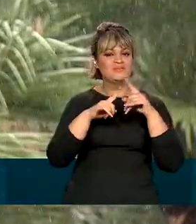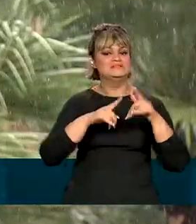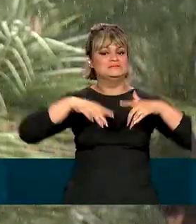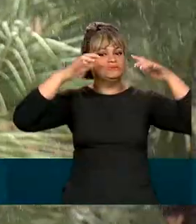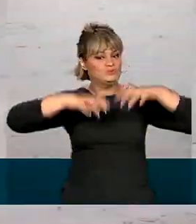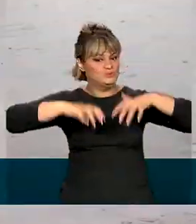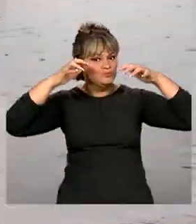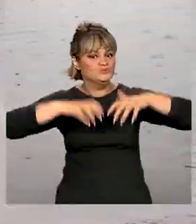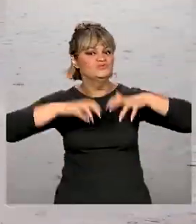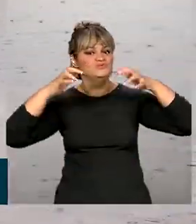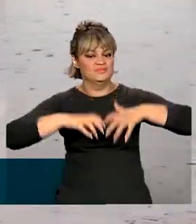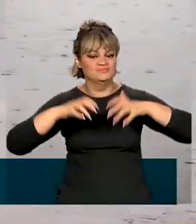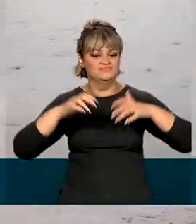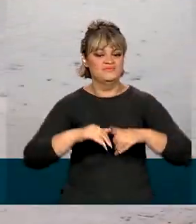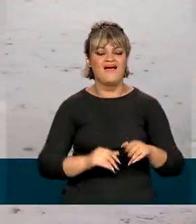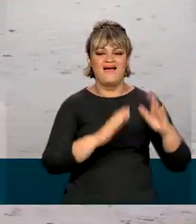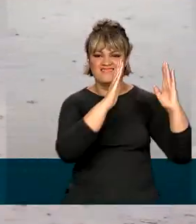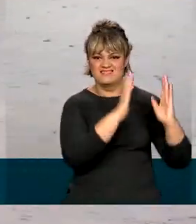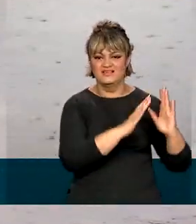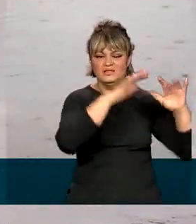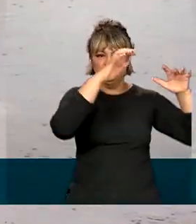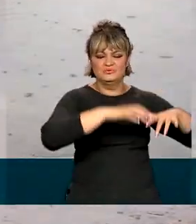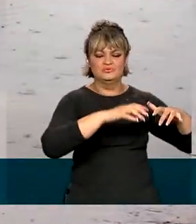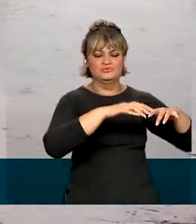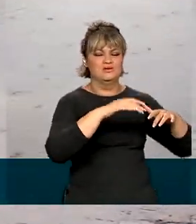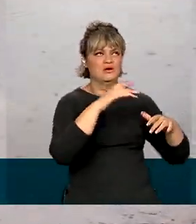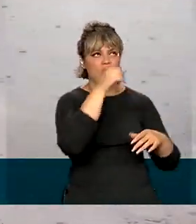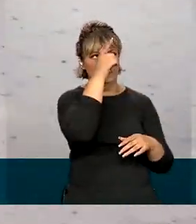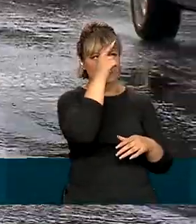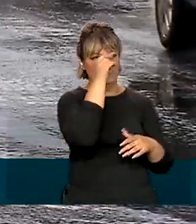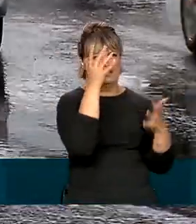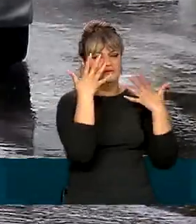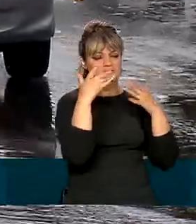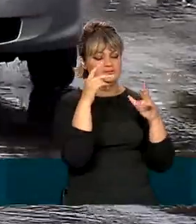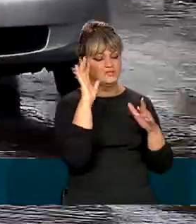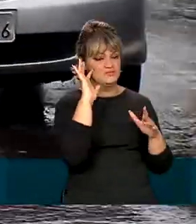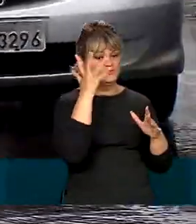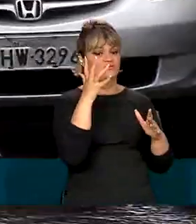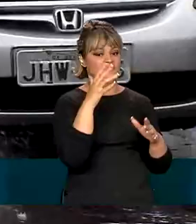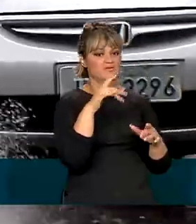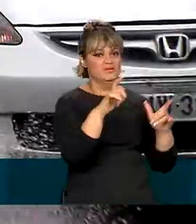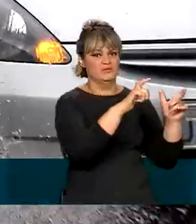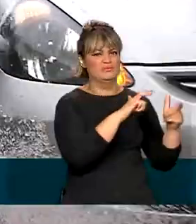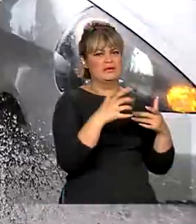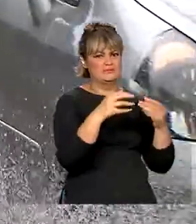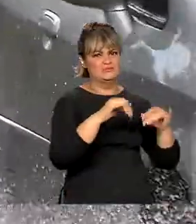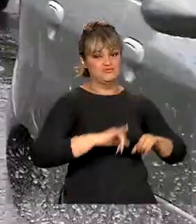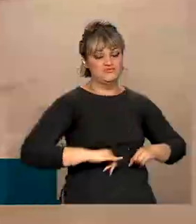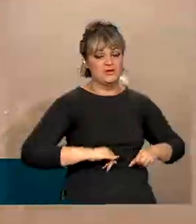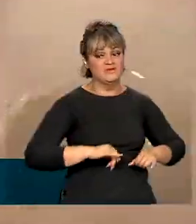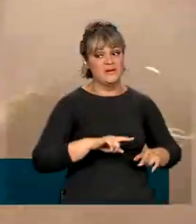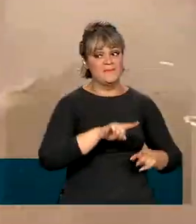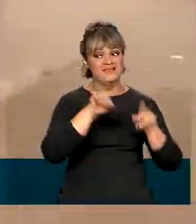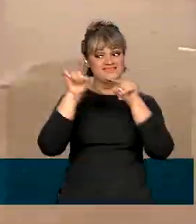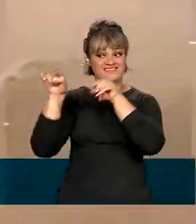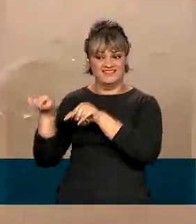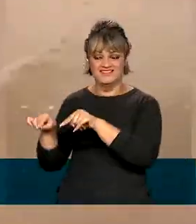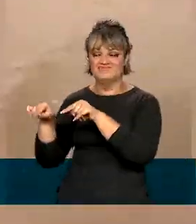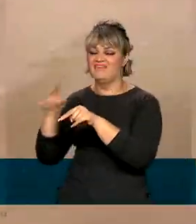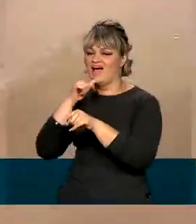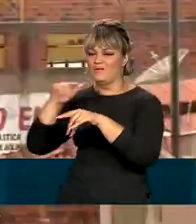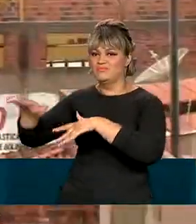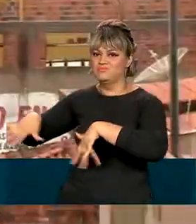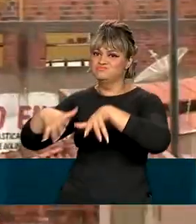chuva também. Se por um lado ela espanta o calorão e a seca que tomou conta de parte do país, também traz